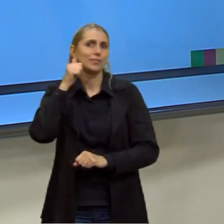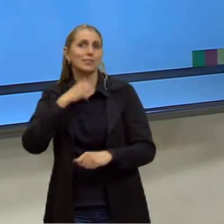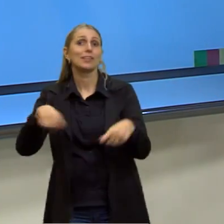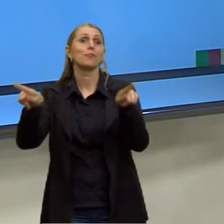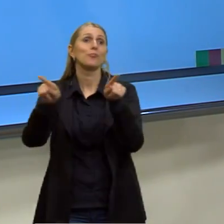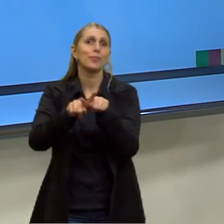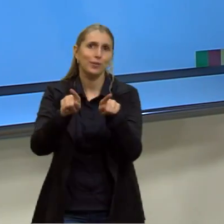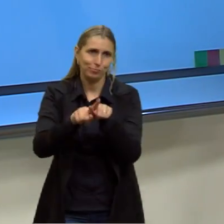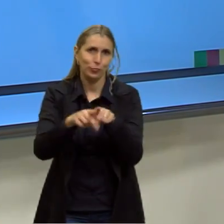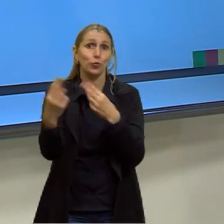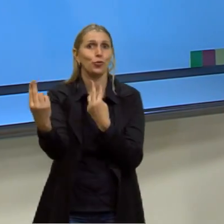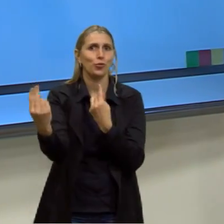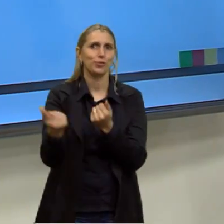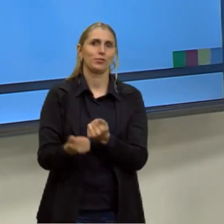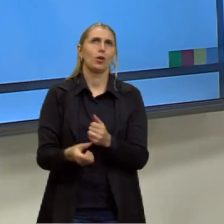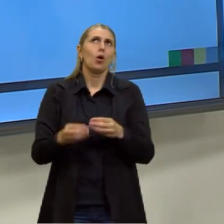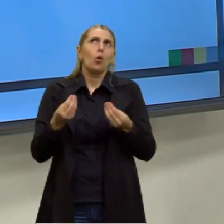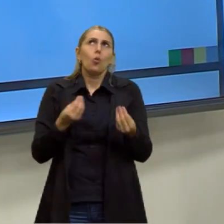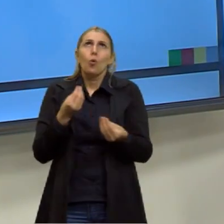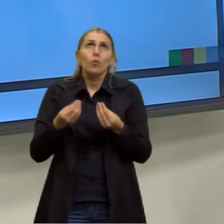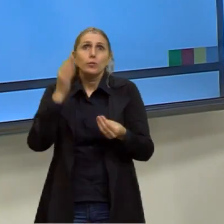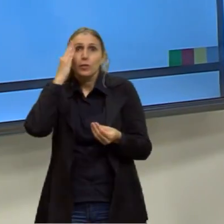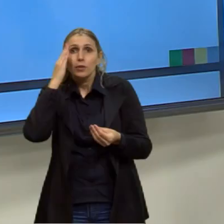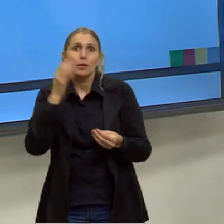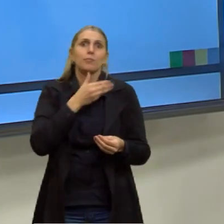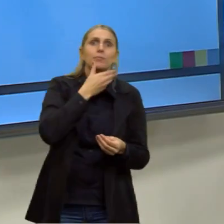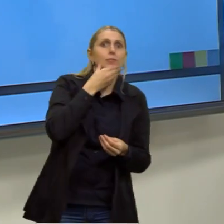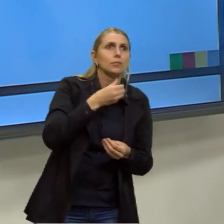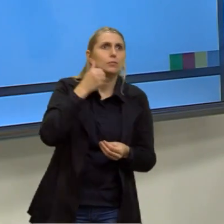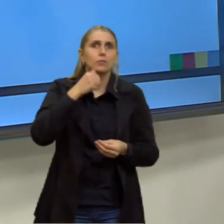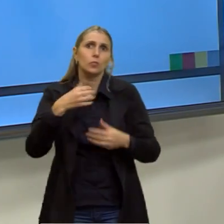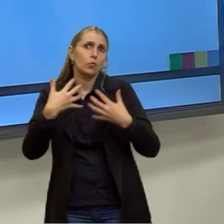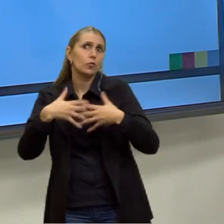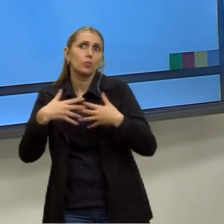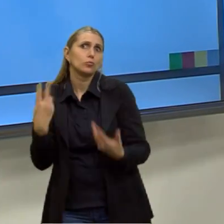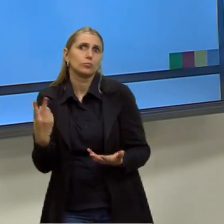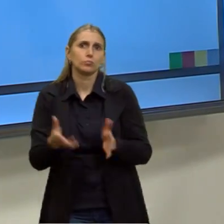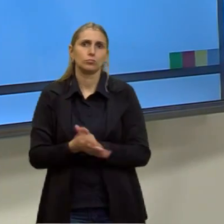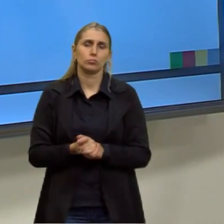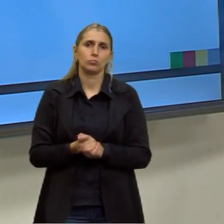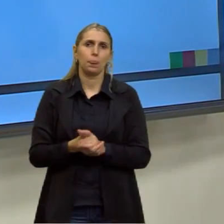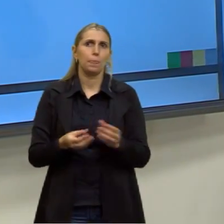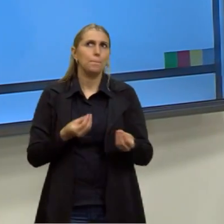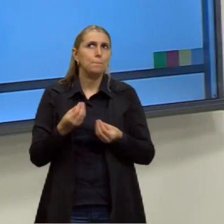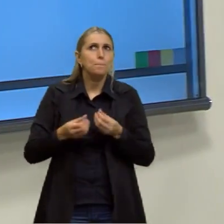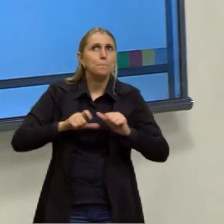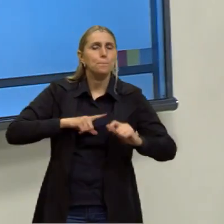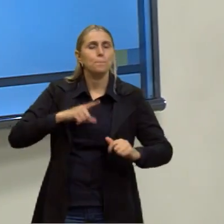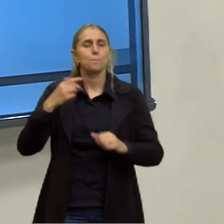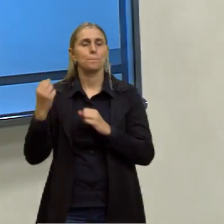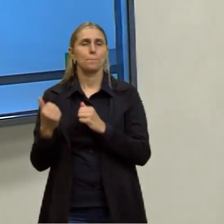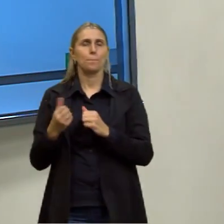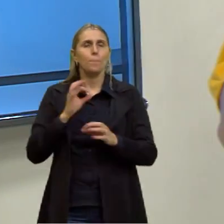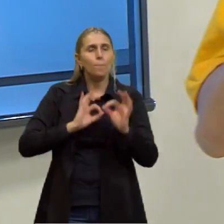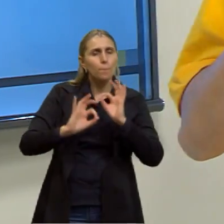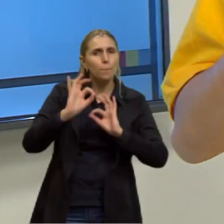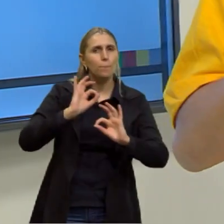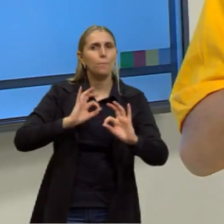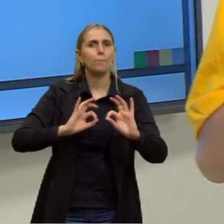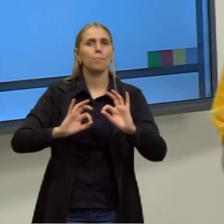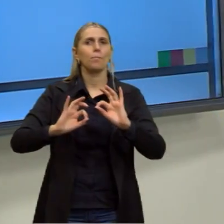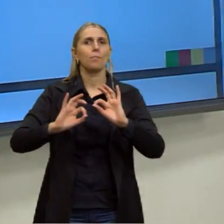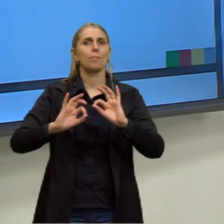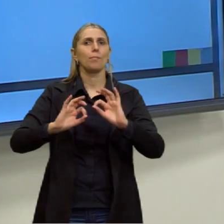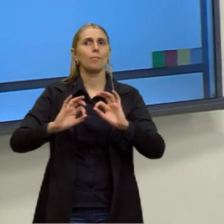como é que a gente vai saber então você vai ter menino sala masculino se ela funciona para os dois a gente vai ter essa organização